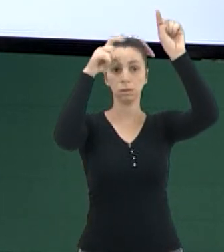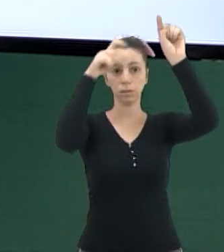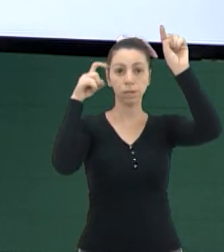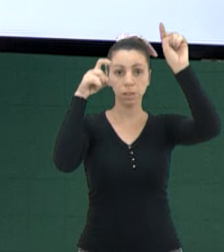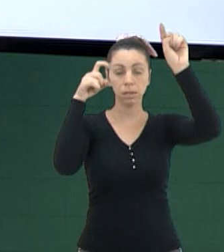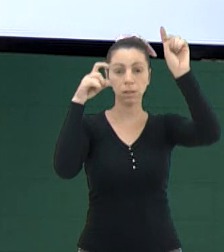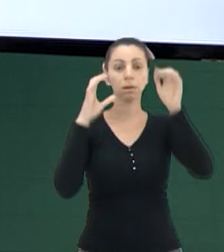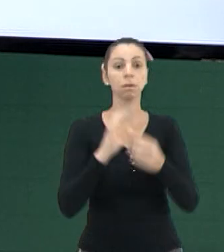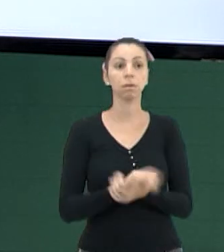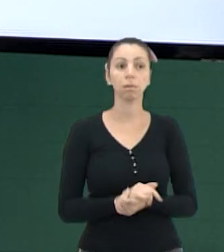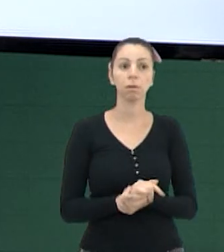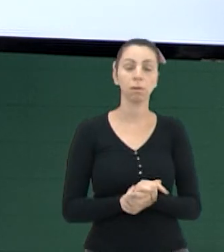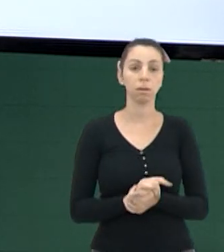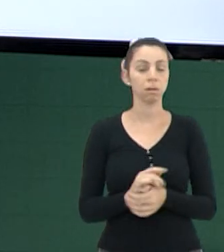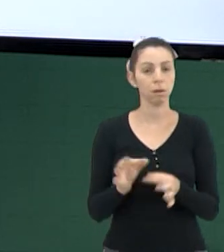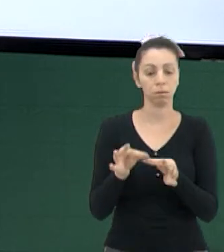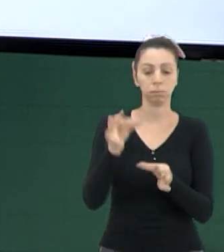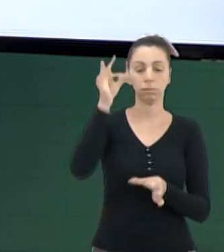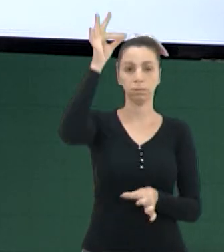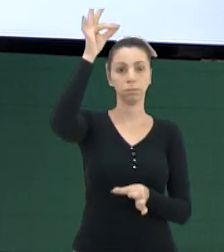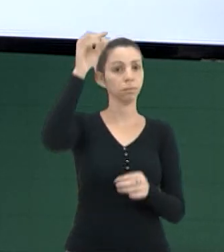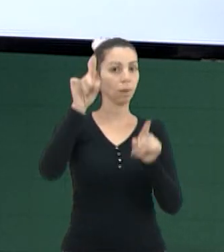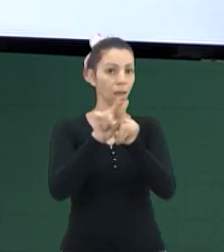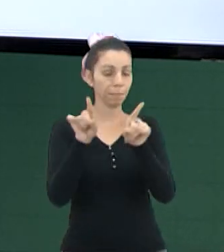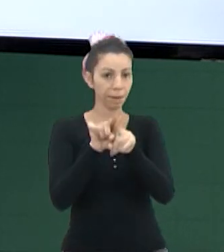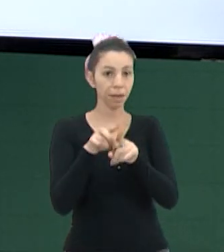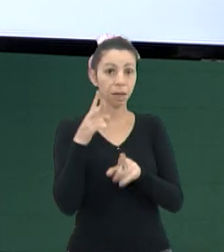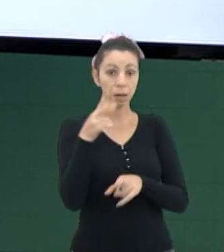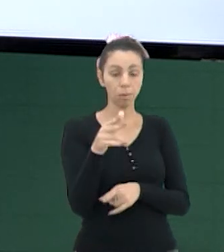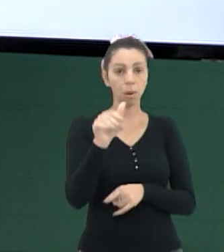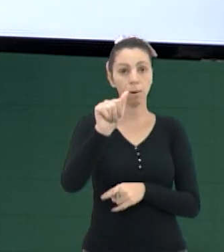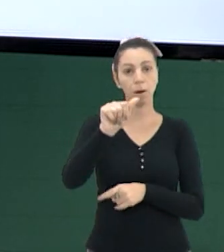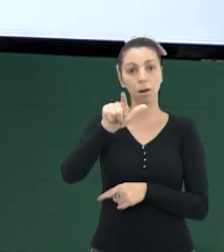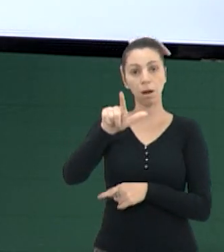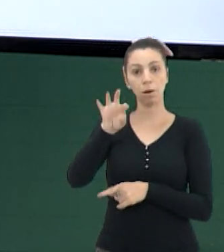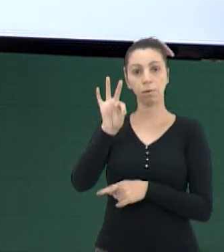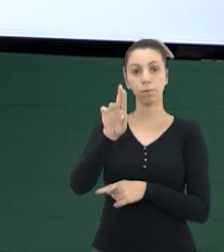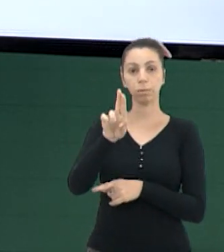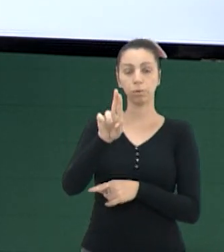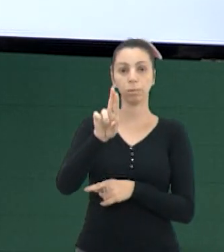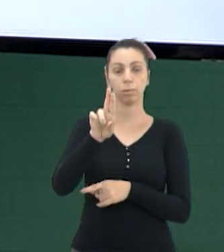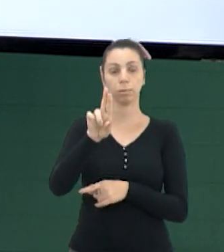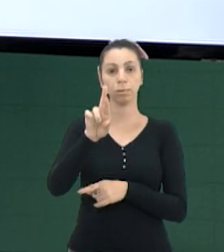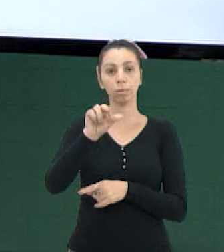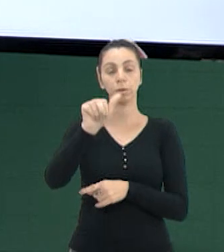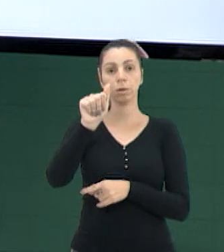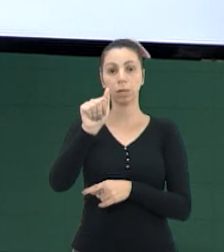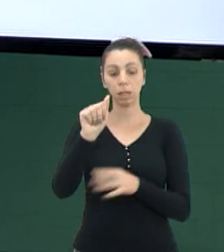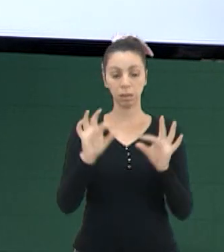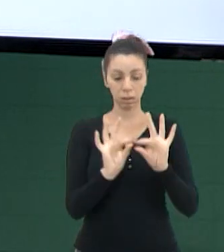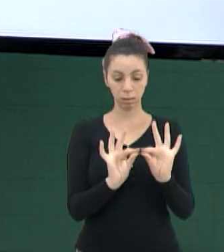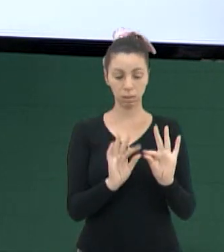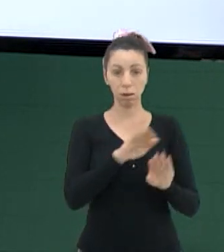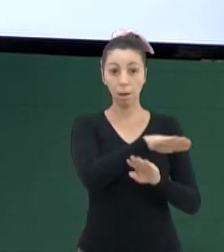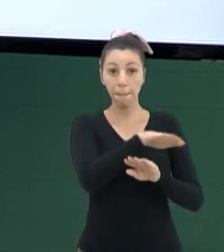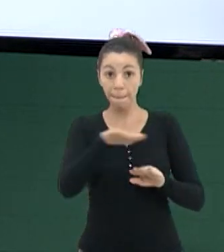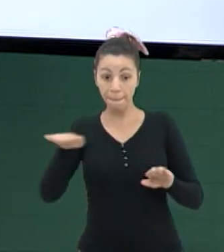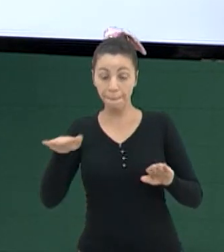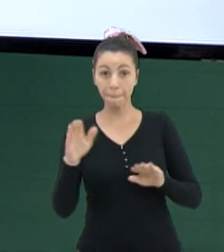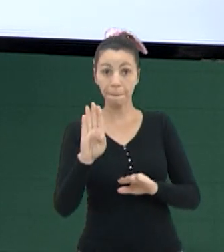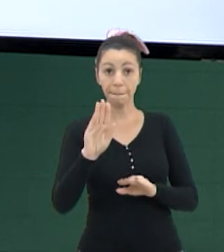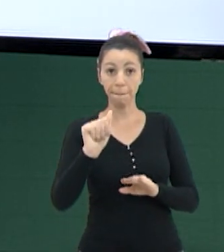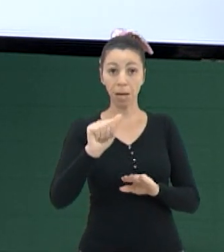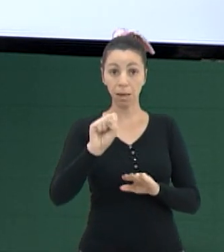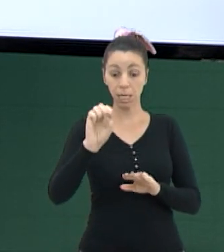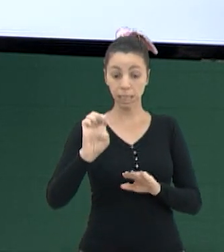com a altura. Se ela coincide com a altura, ela vai fazer o quê? Com a base, um ângulo de 90 graus. Então,